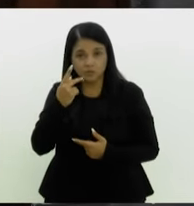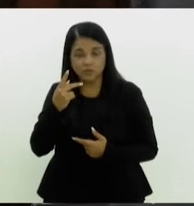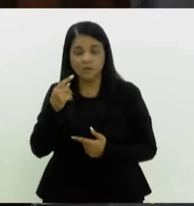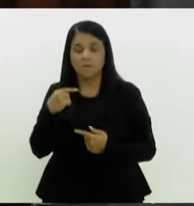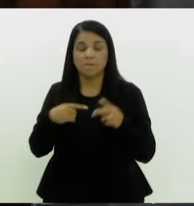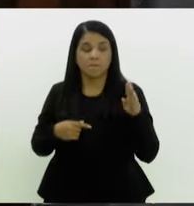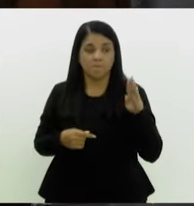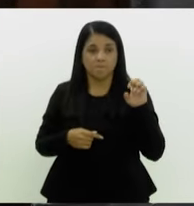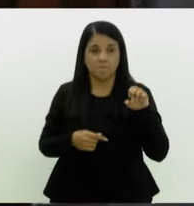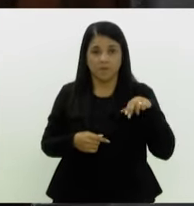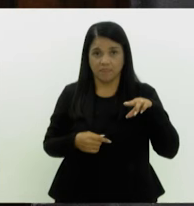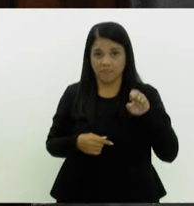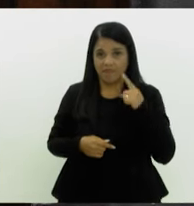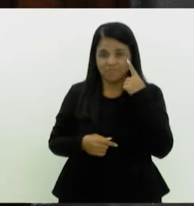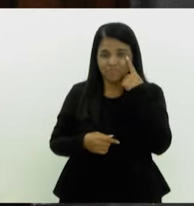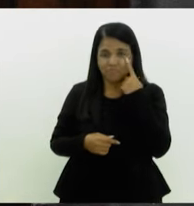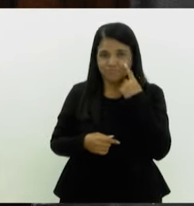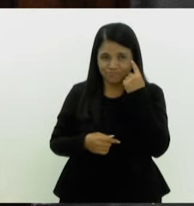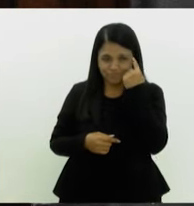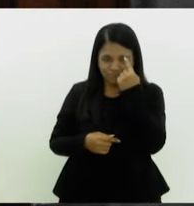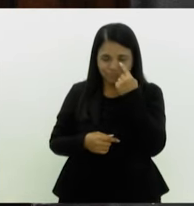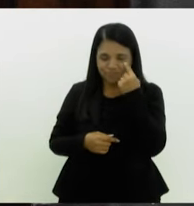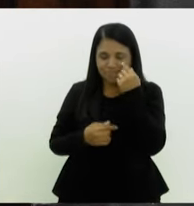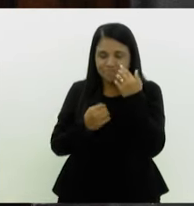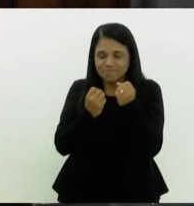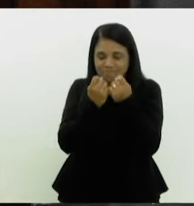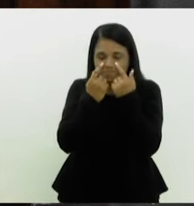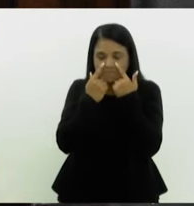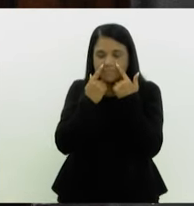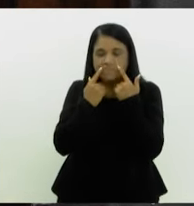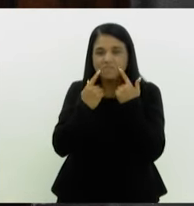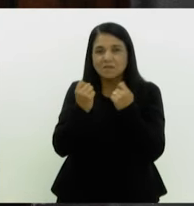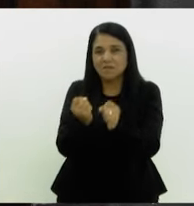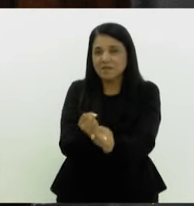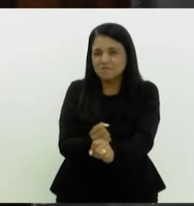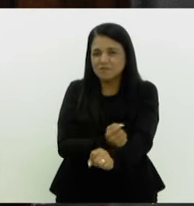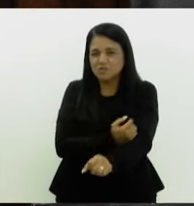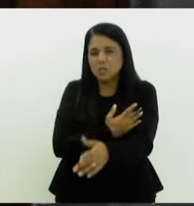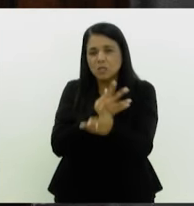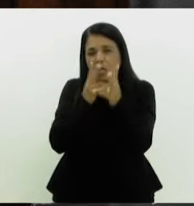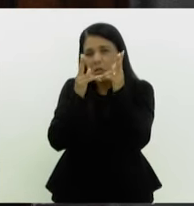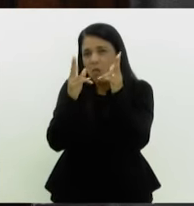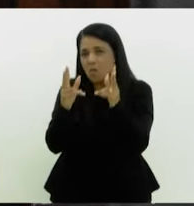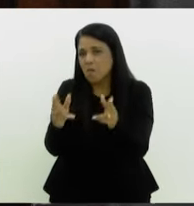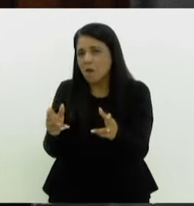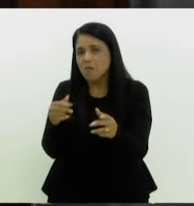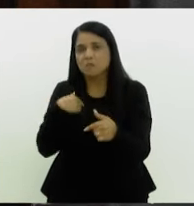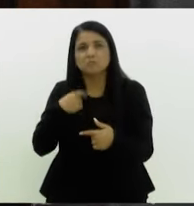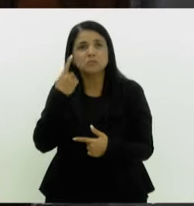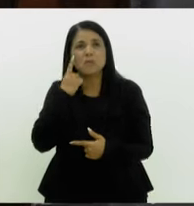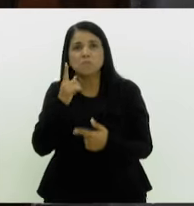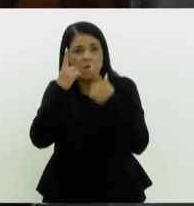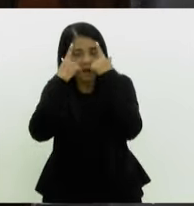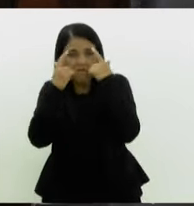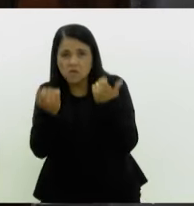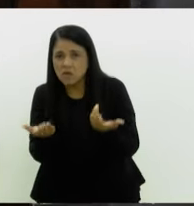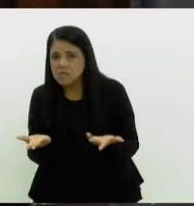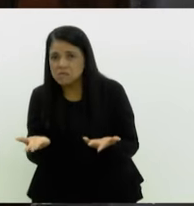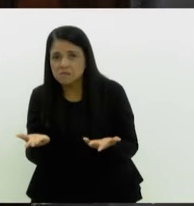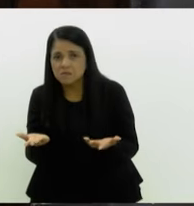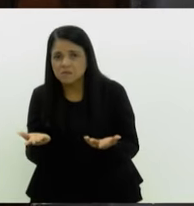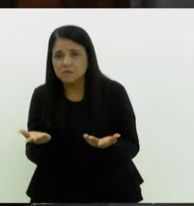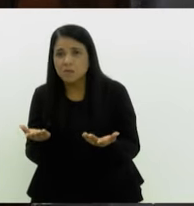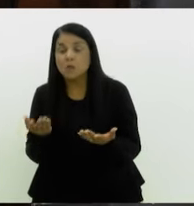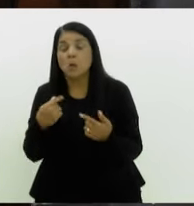olha para mim Eloí e fala assim gente eu me emociono quando vocês falam isso eu passei por tudo isso nem sabia que isso era violência porque eu